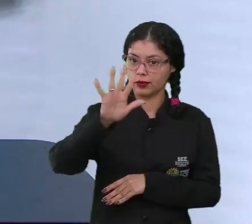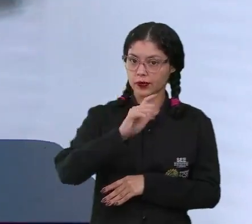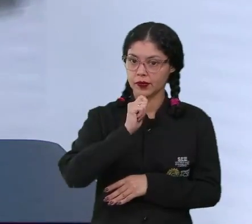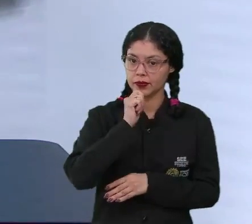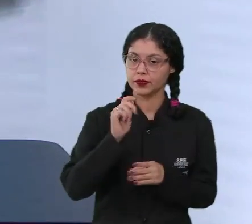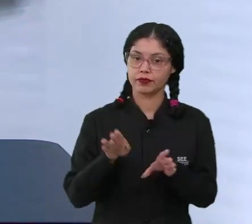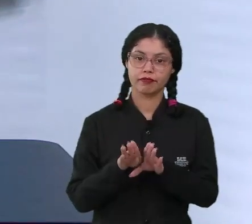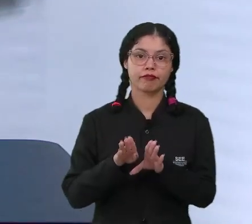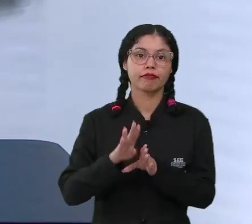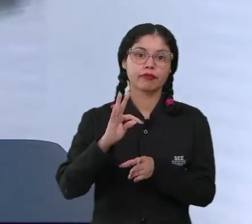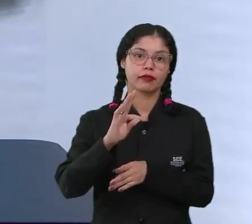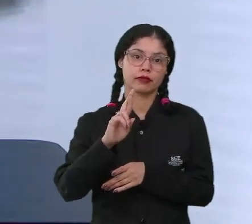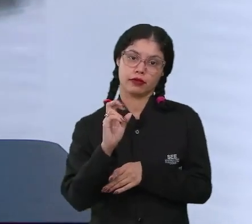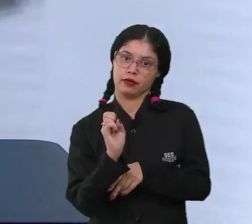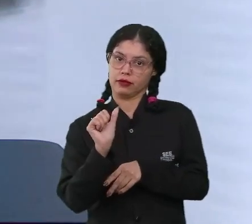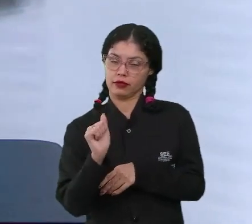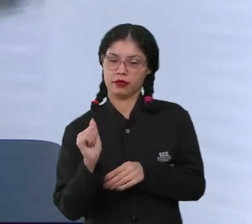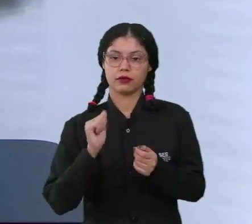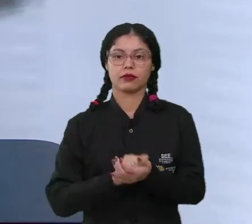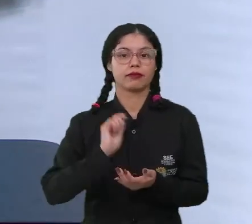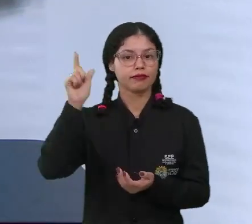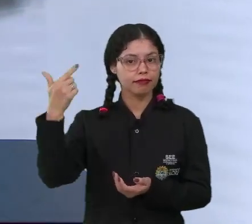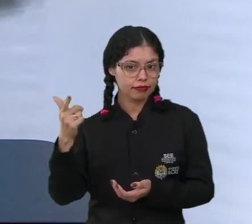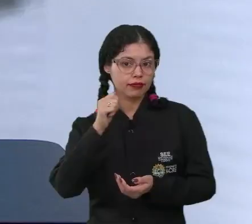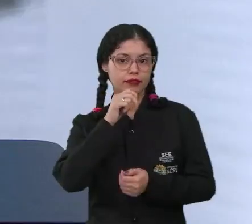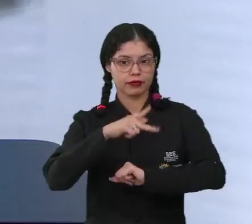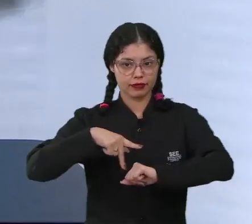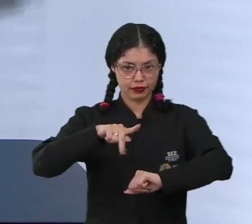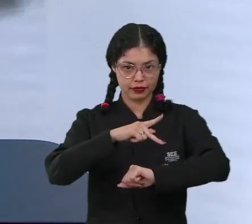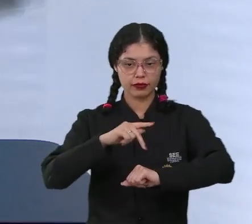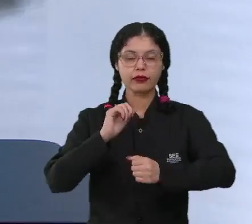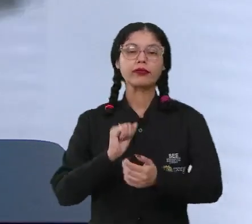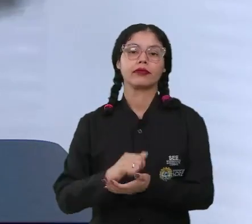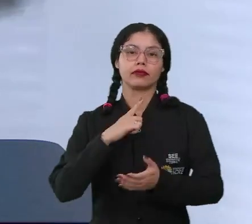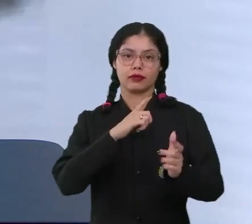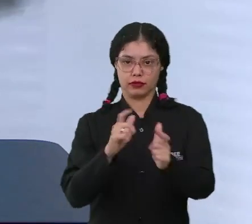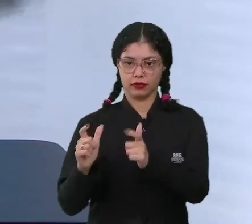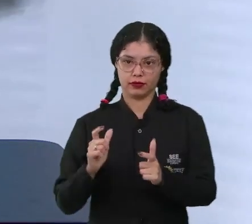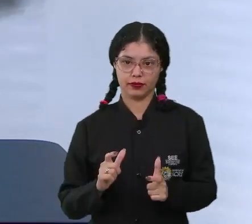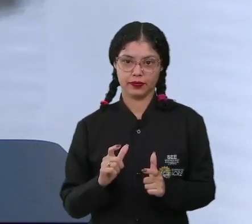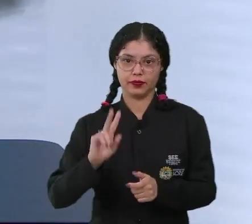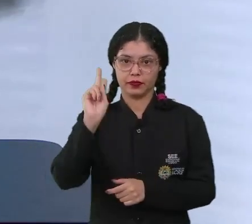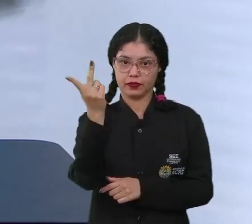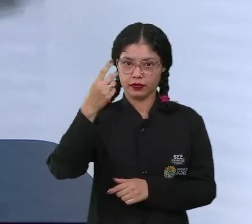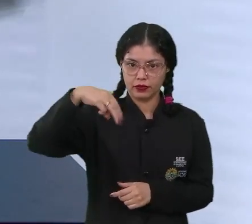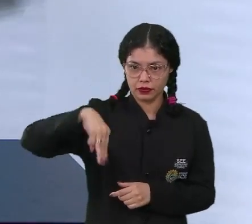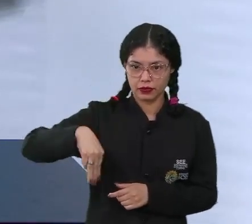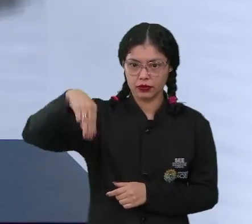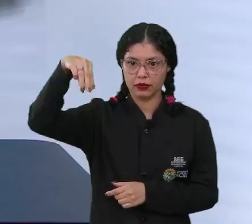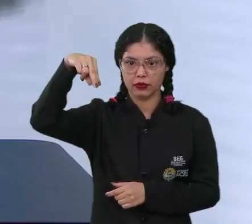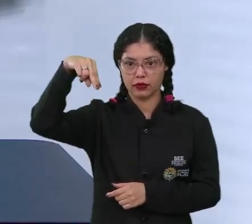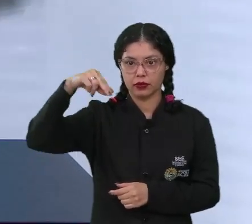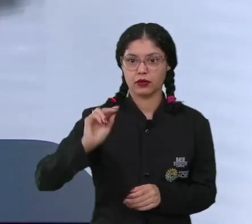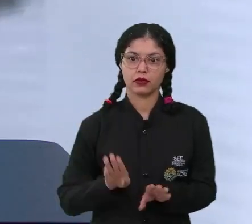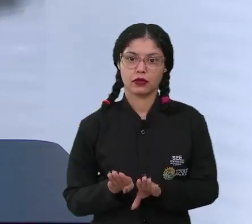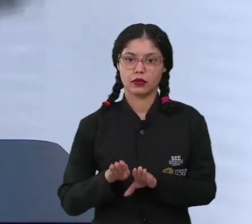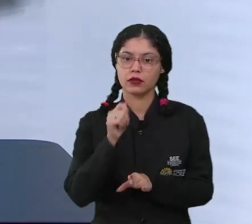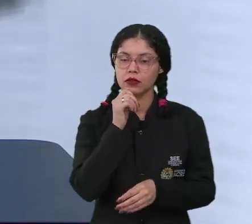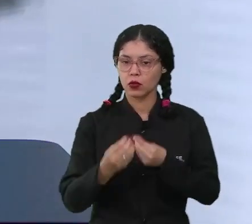empresas transnacionais têm a sede lá nos países que estão localizados no hemisfério norte, também conhecidos